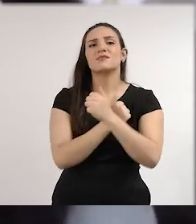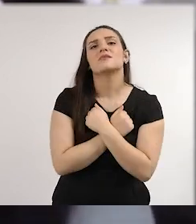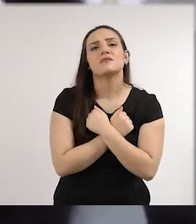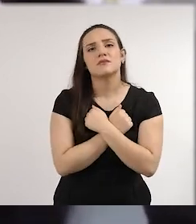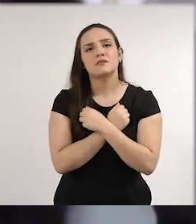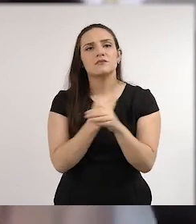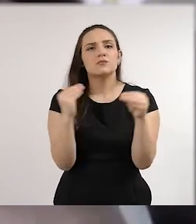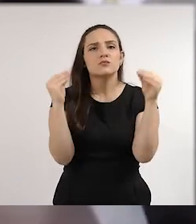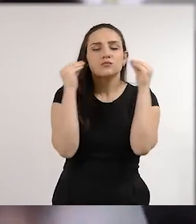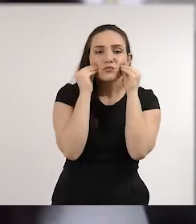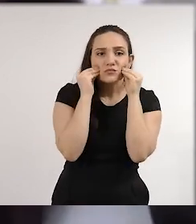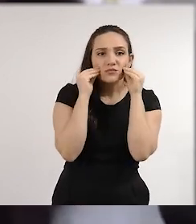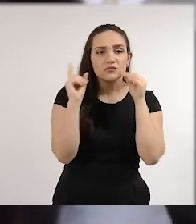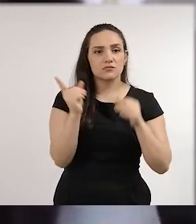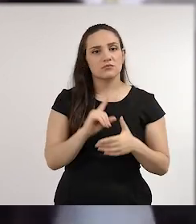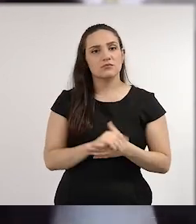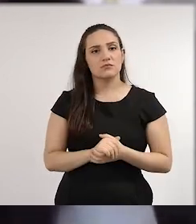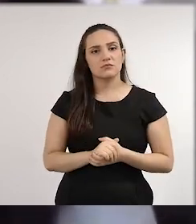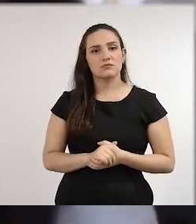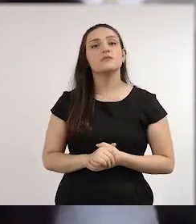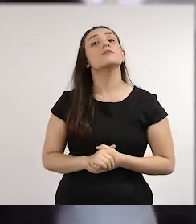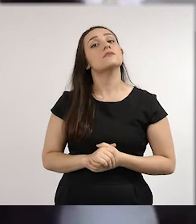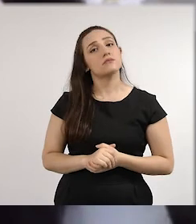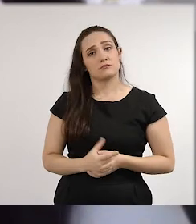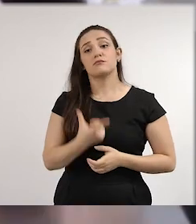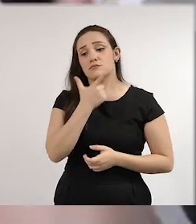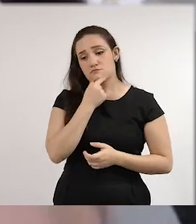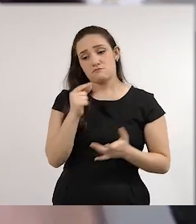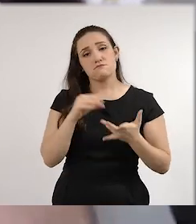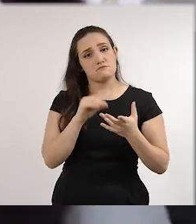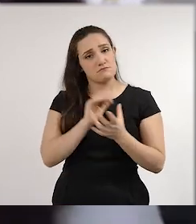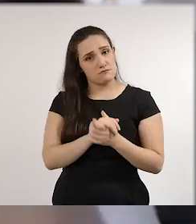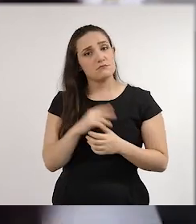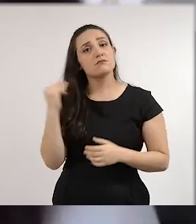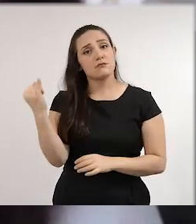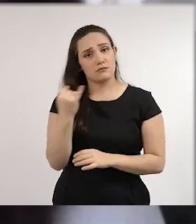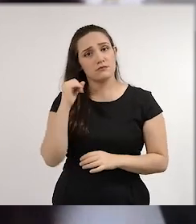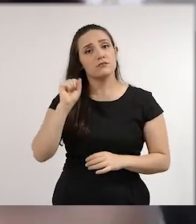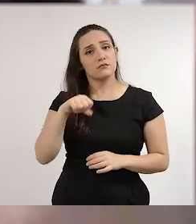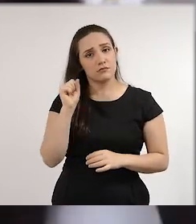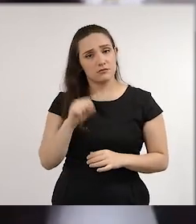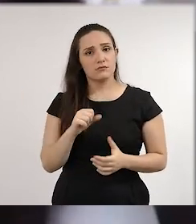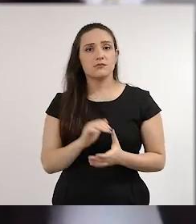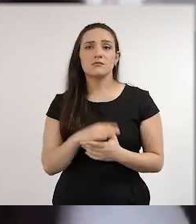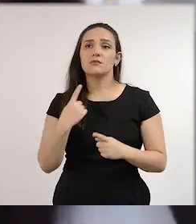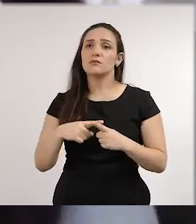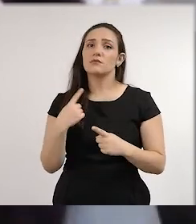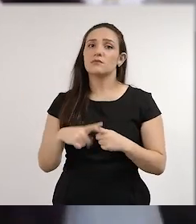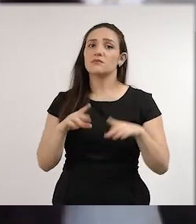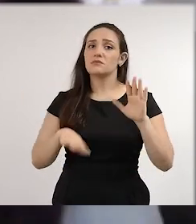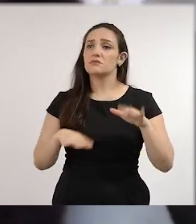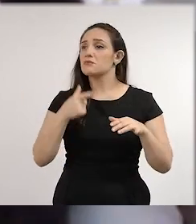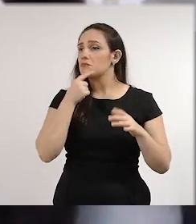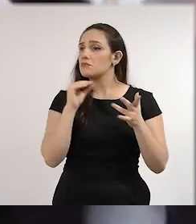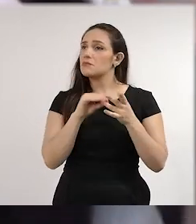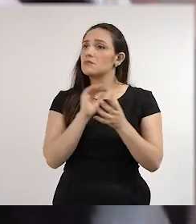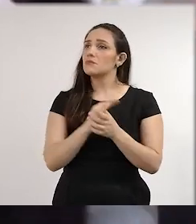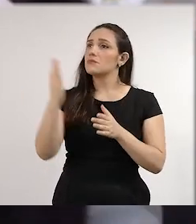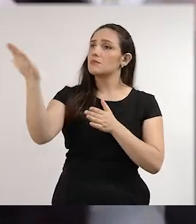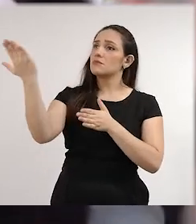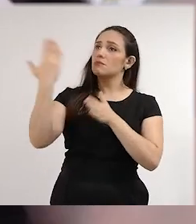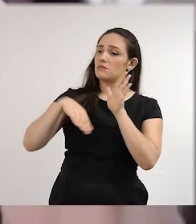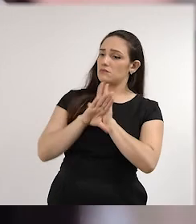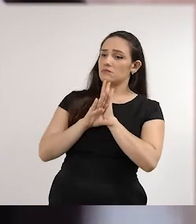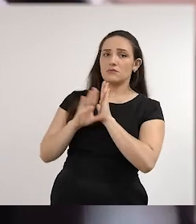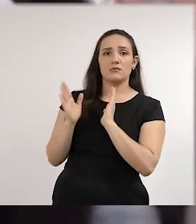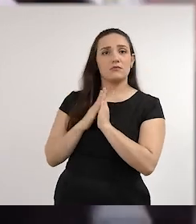não beijar, e os parceiros são importantes, tá? Porque eles chegam em casa, nos beijam, nos abraçam. Como é que ele foi na